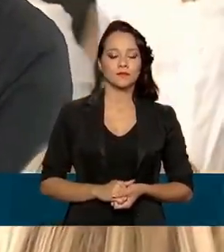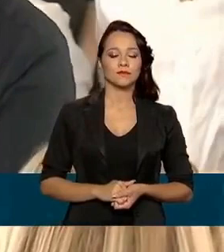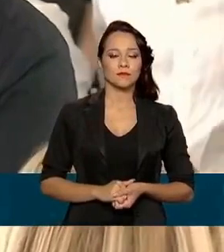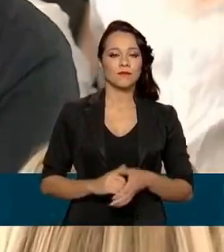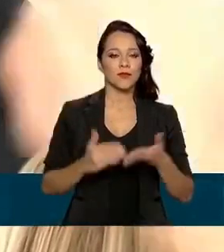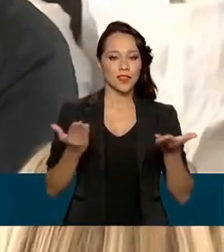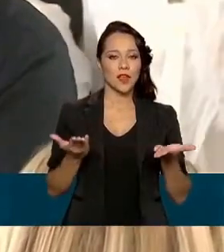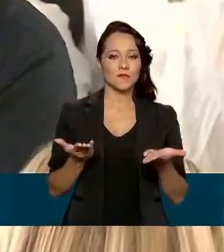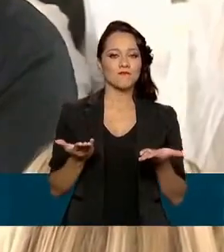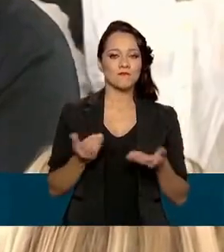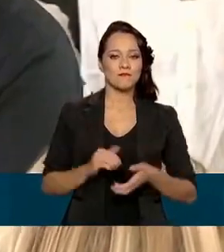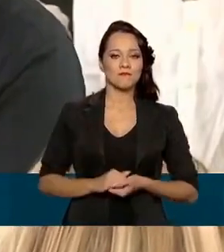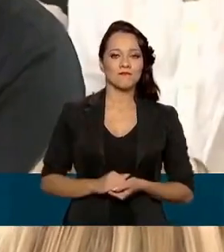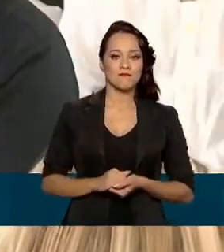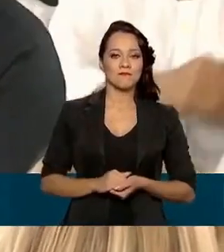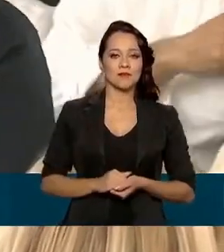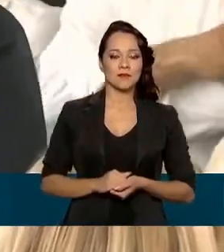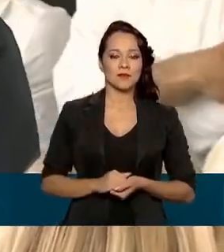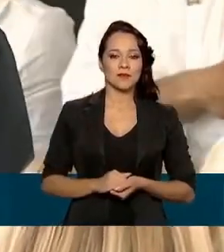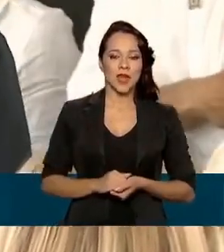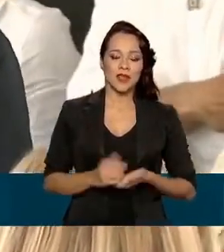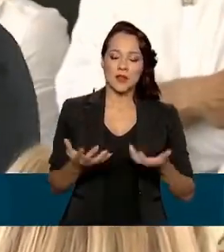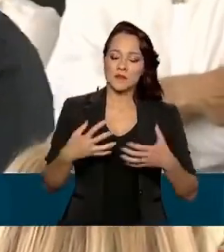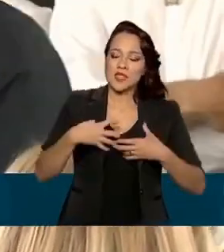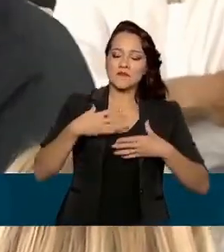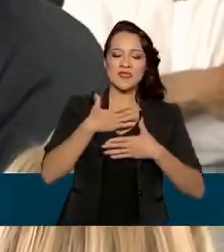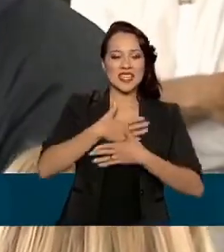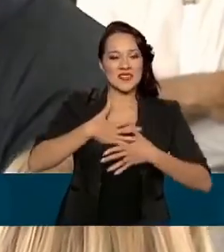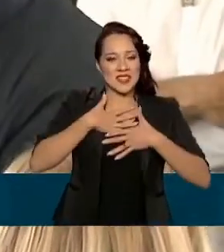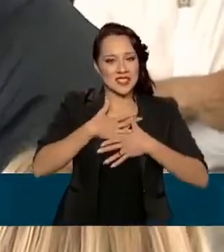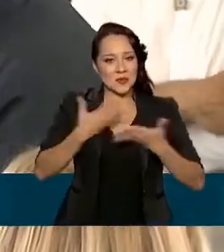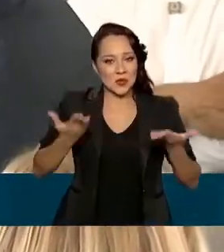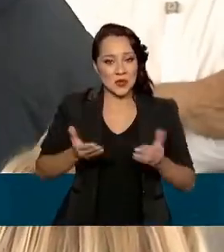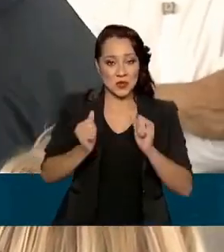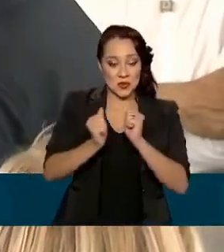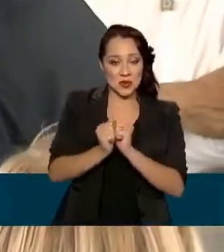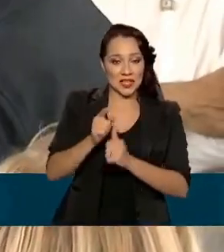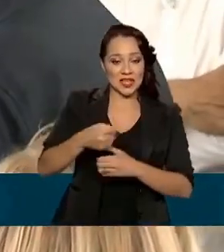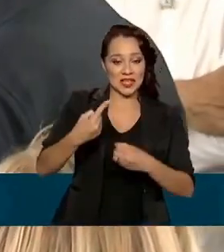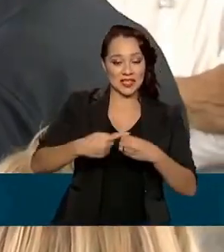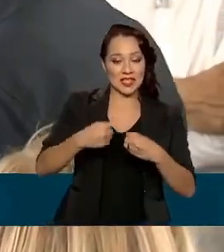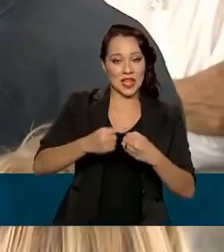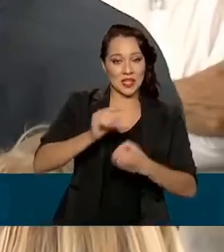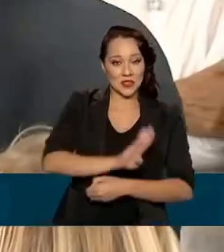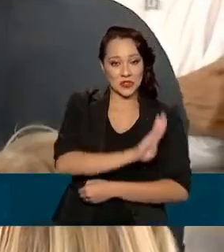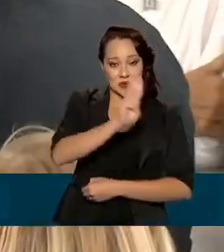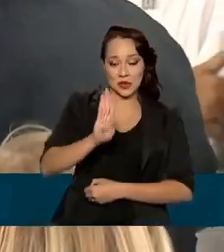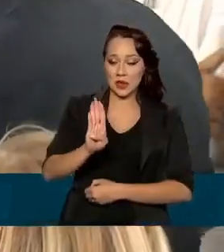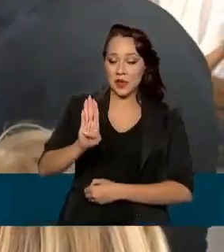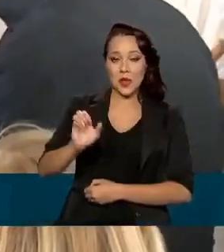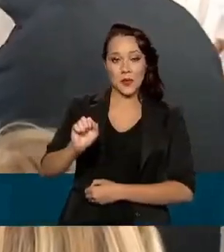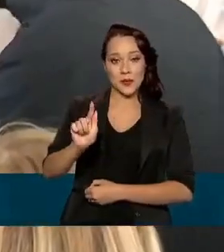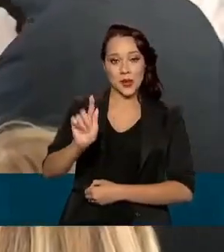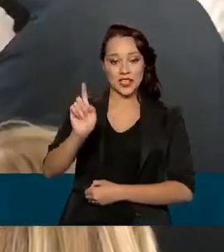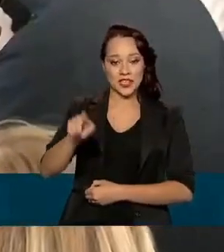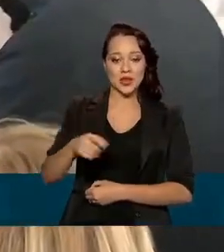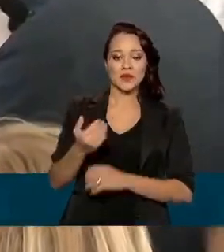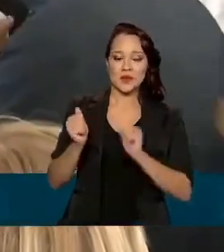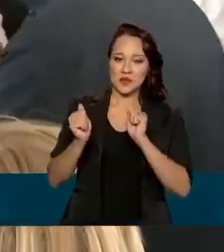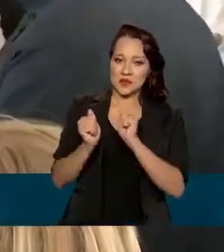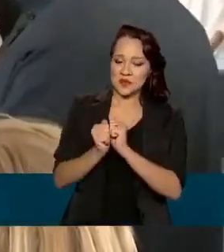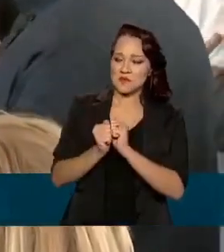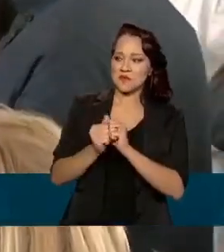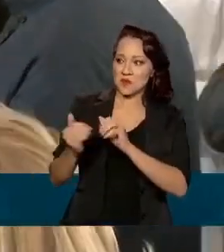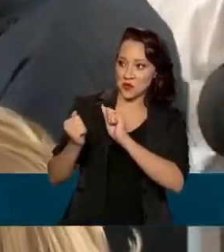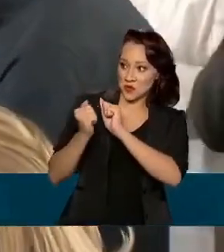Então, dá satisfação de estar aqui em Bagé novamente, agora muito bem acompanhado da